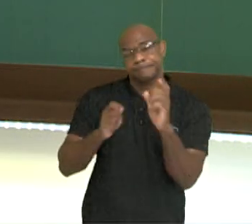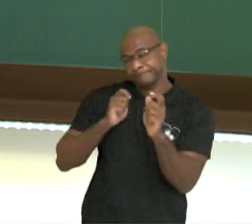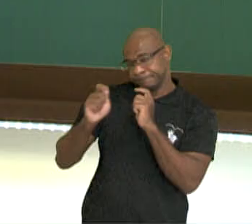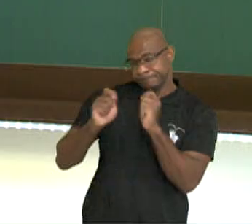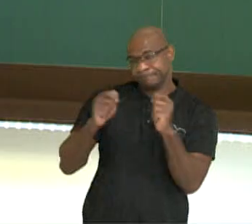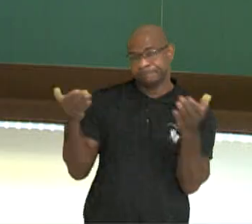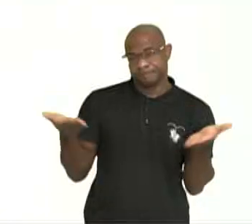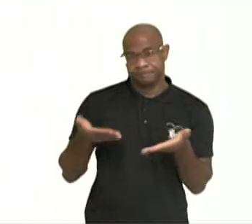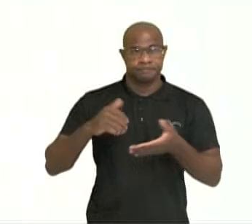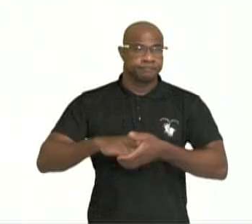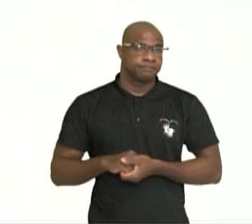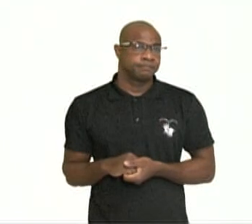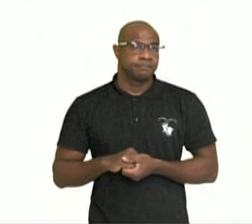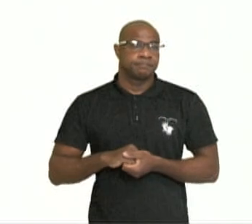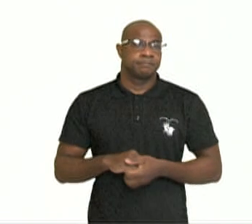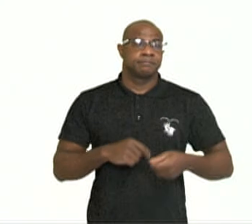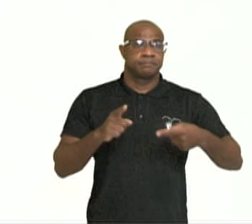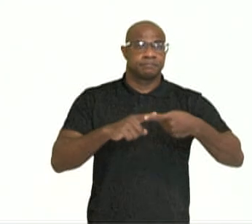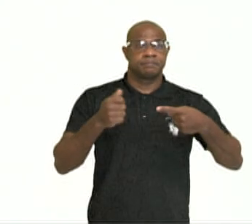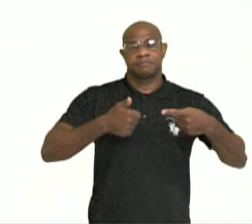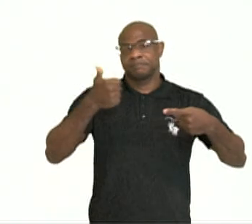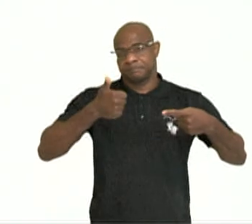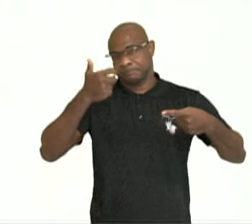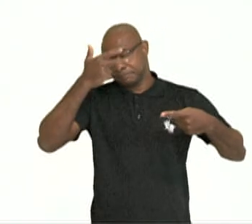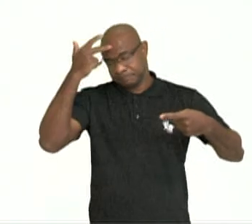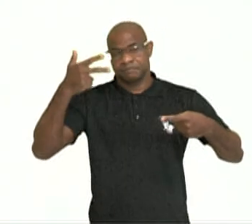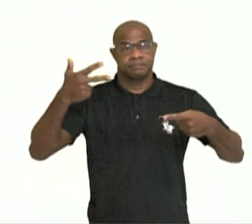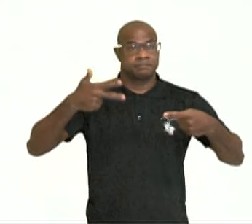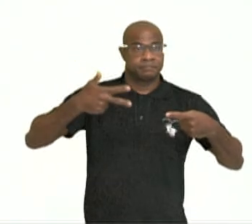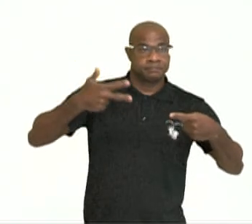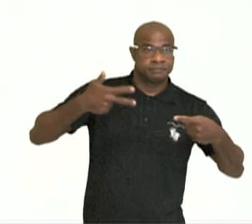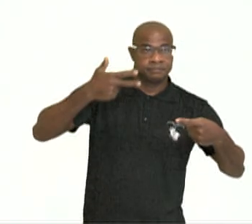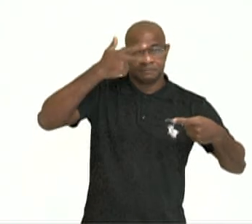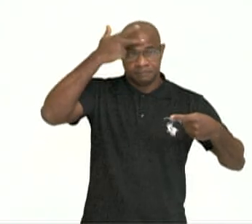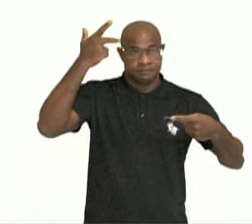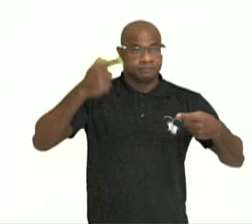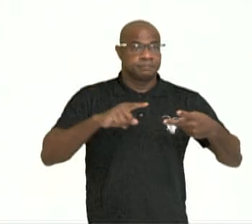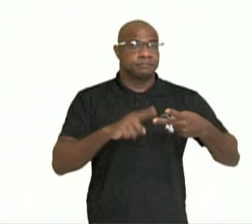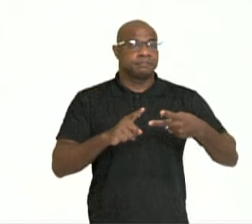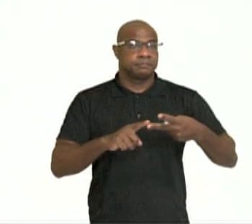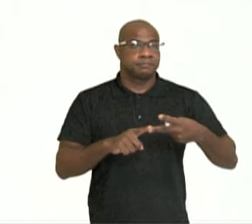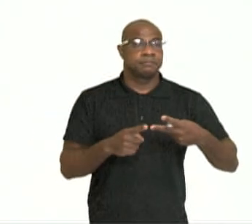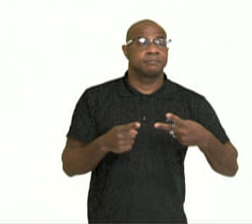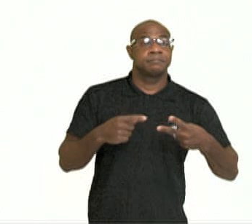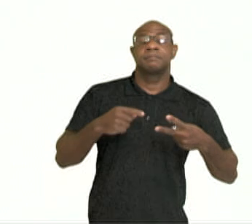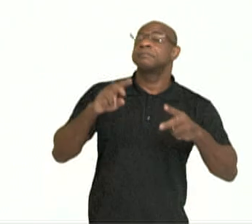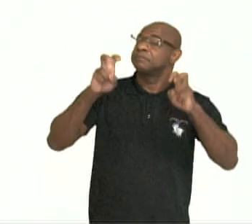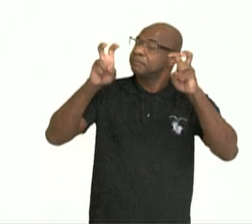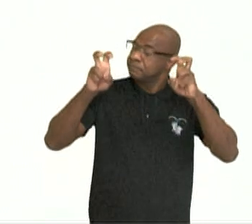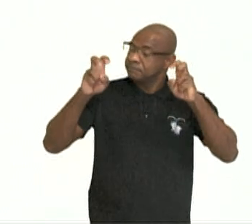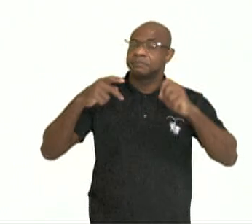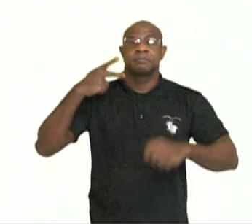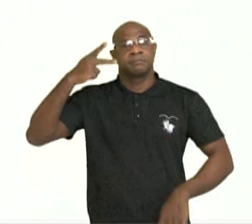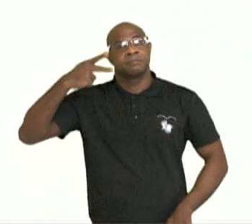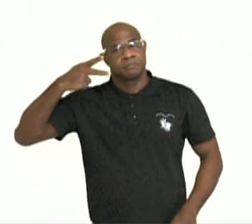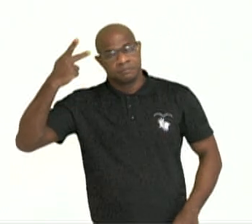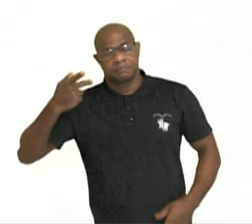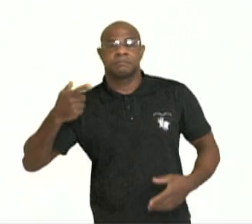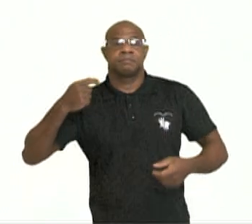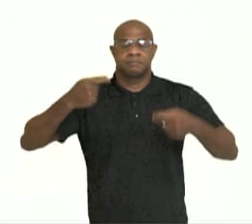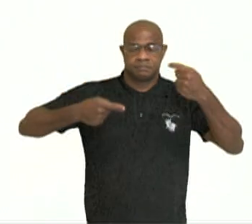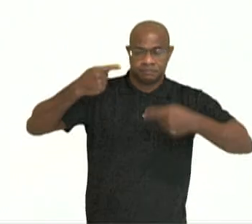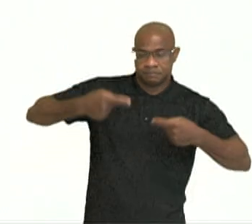reportagem agora, ó, texto em primeira e terceira pessoa, temas sociais, políticos e econômicos, ou seja, tudo é tema